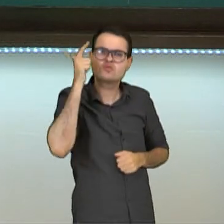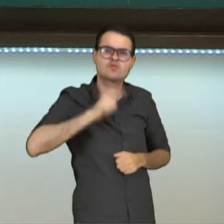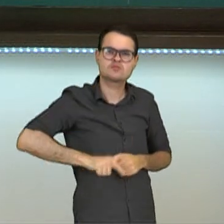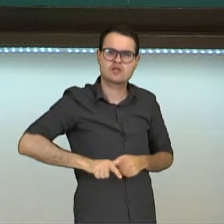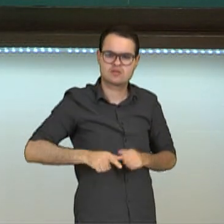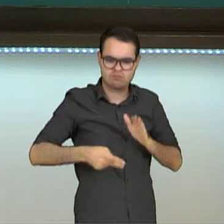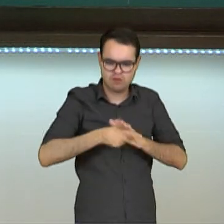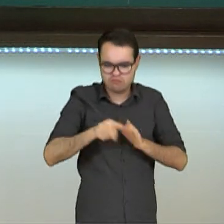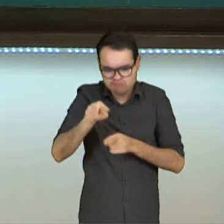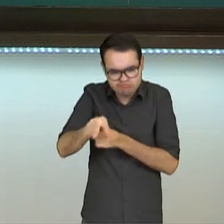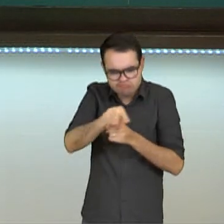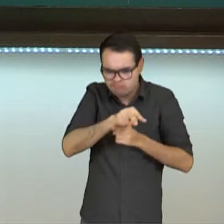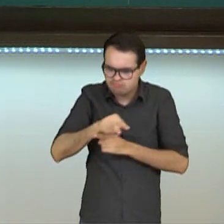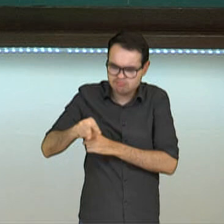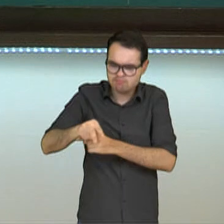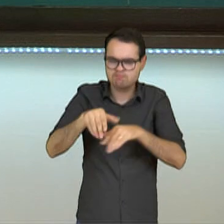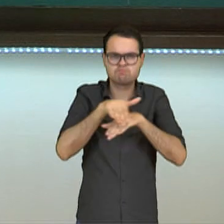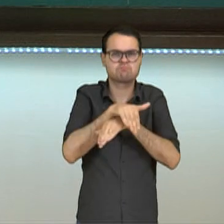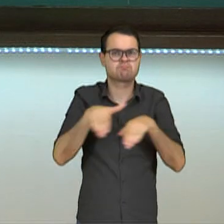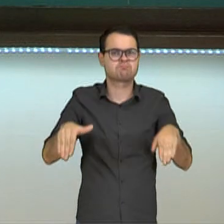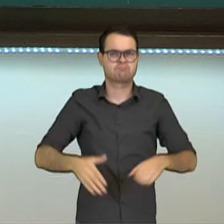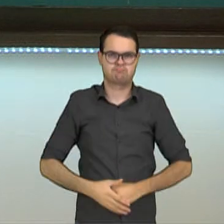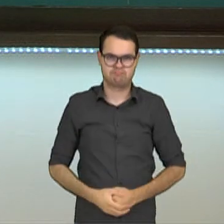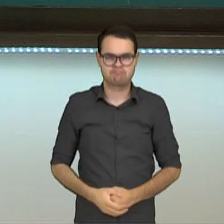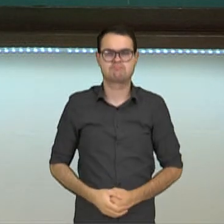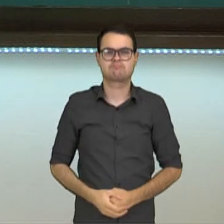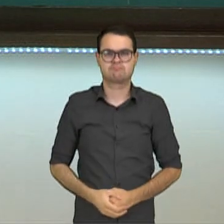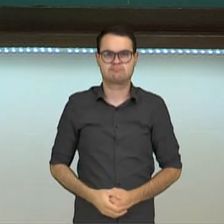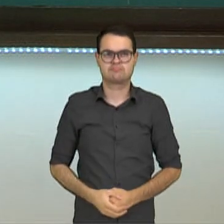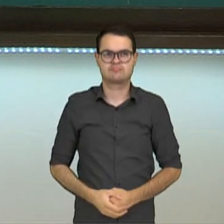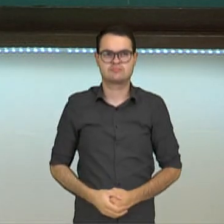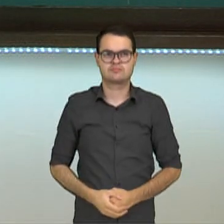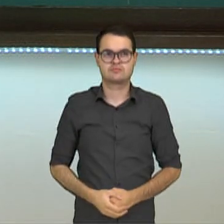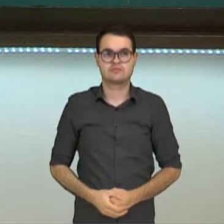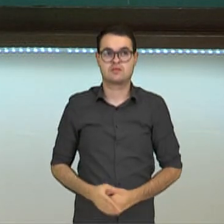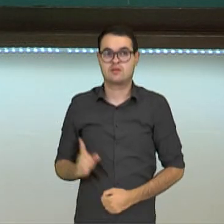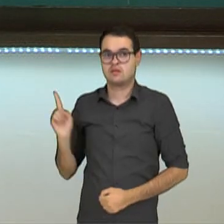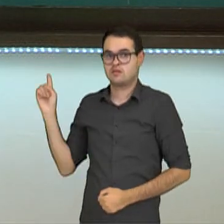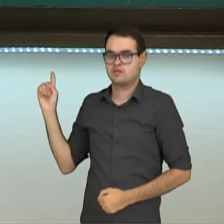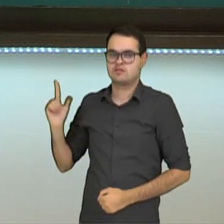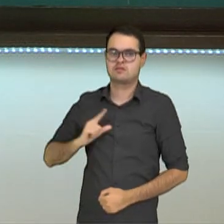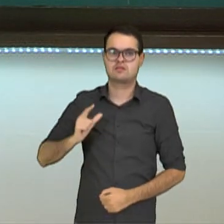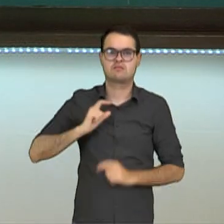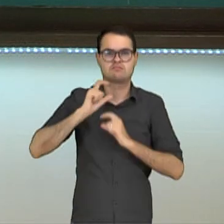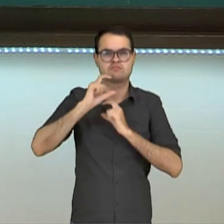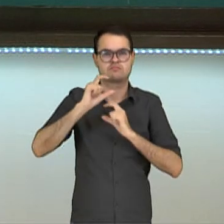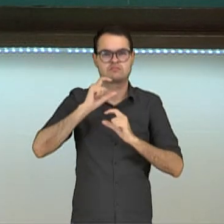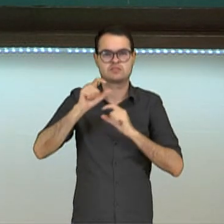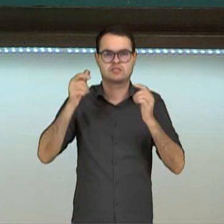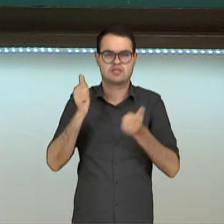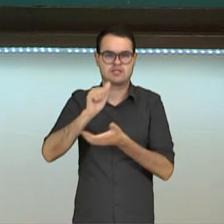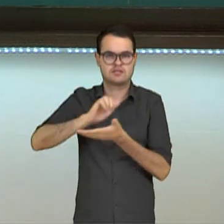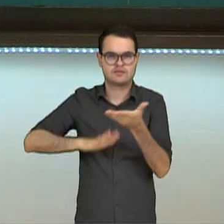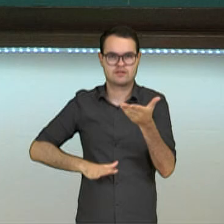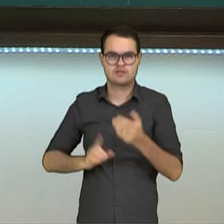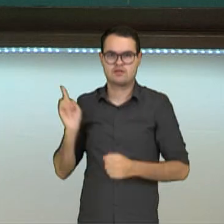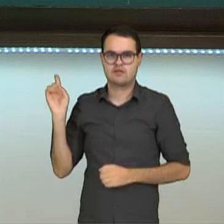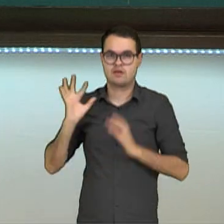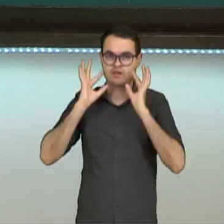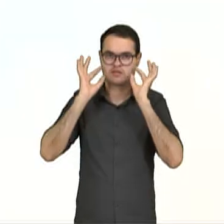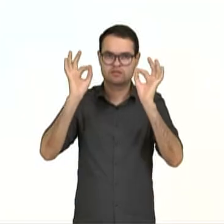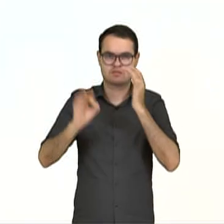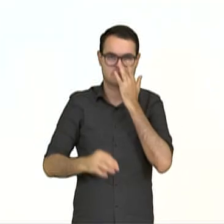necessidades do próprio país, tá? Então, vamos lá. Aqui tem uma atividade. Presta atenção nessa